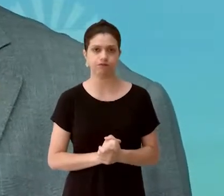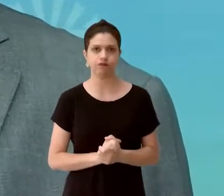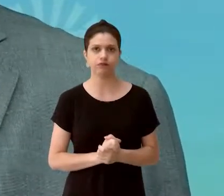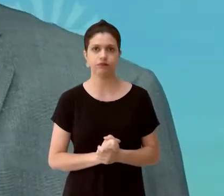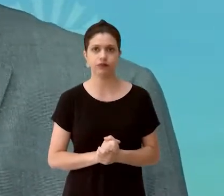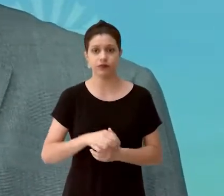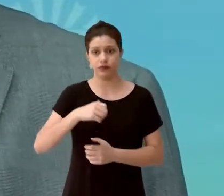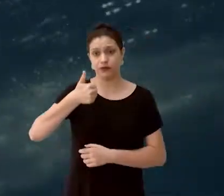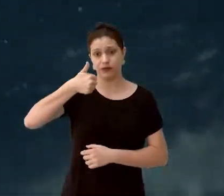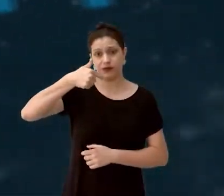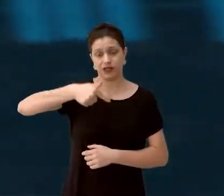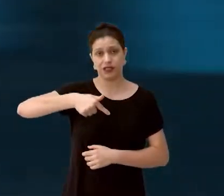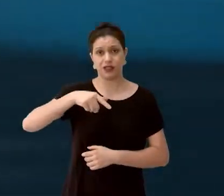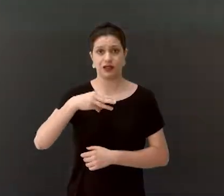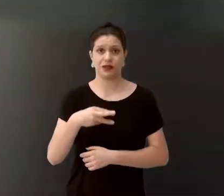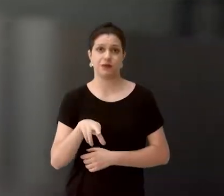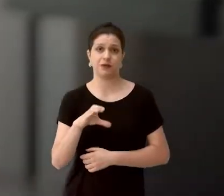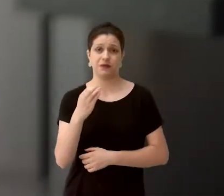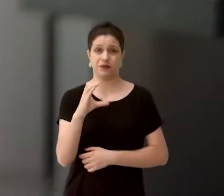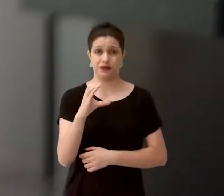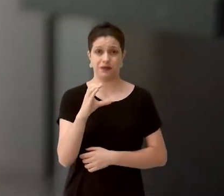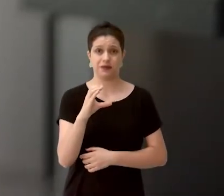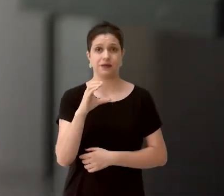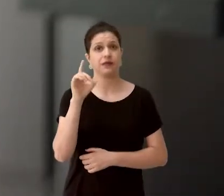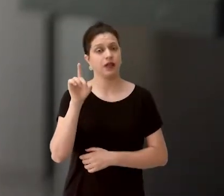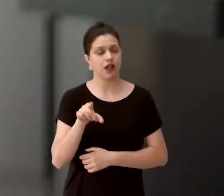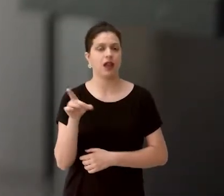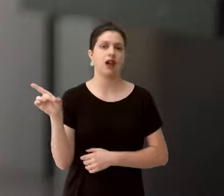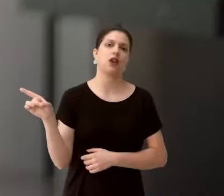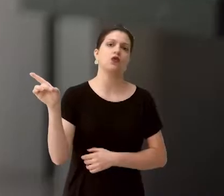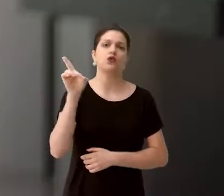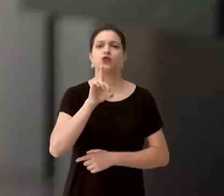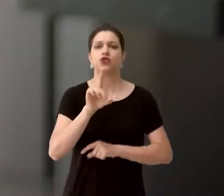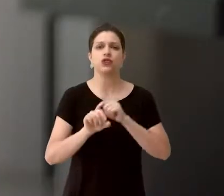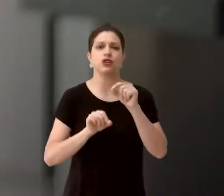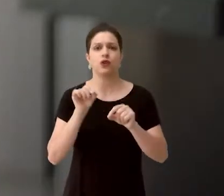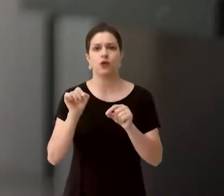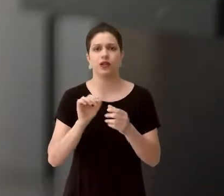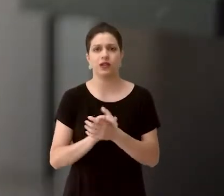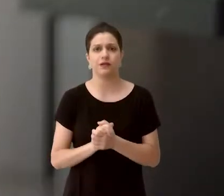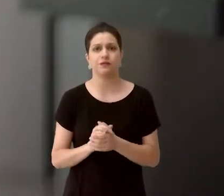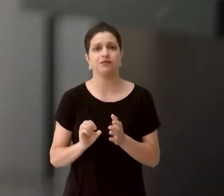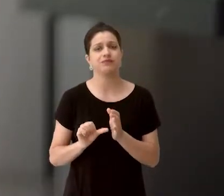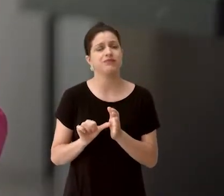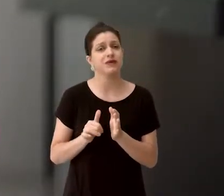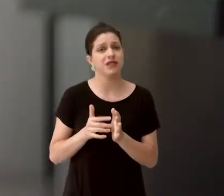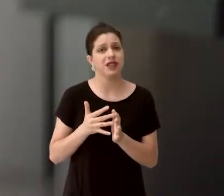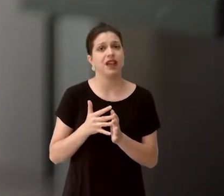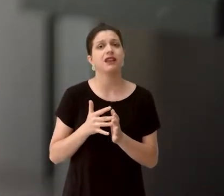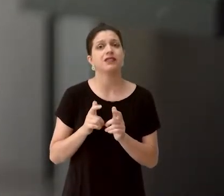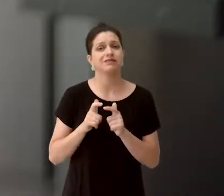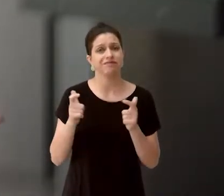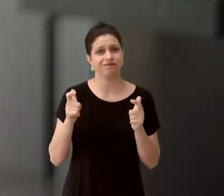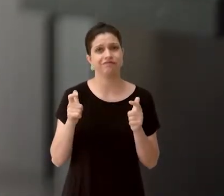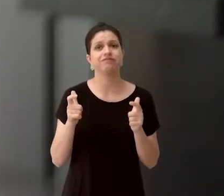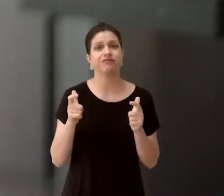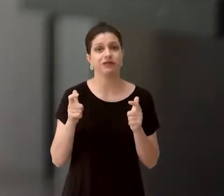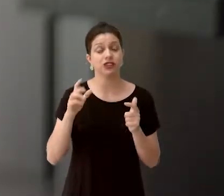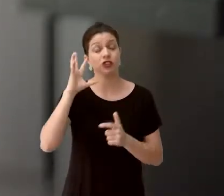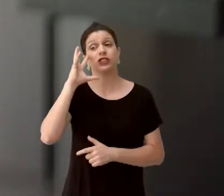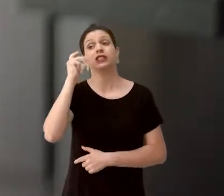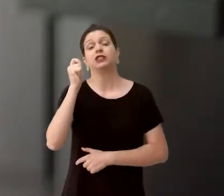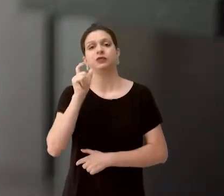do secretário estadual de saúde. 17 de março. Esse foi o dia em que as primeiras